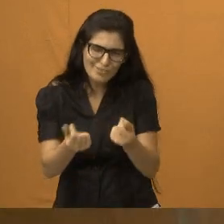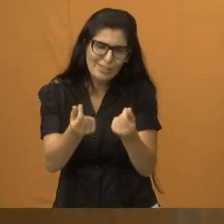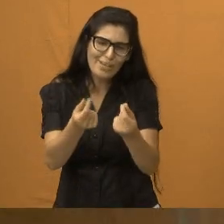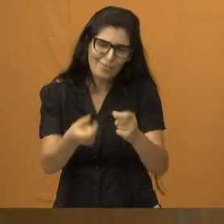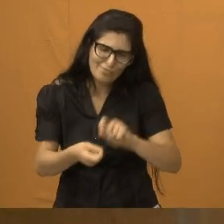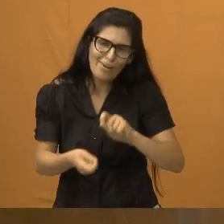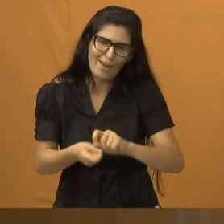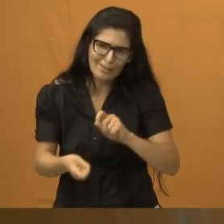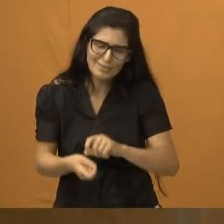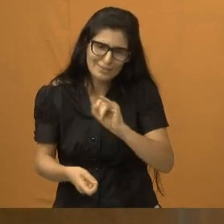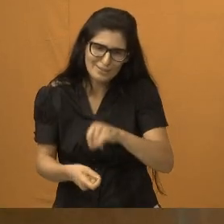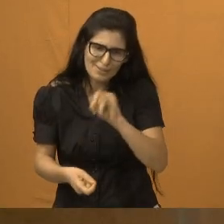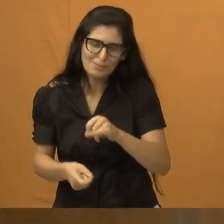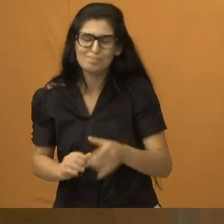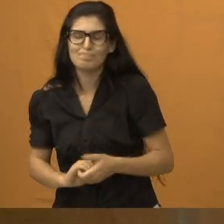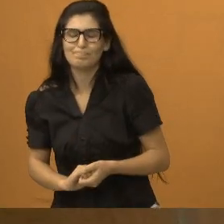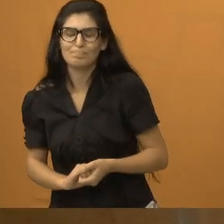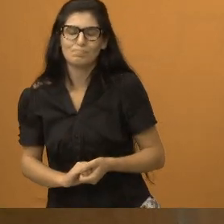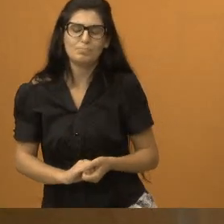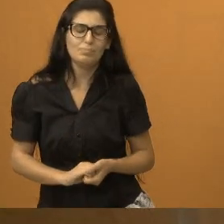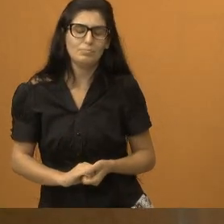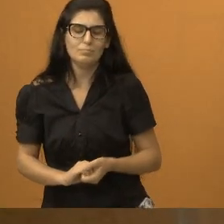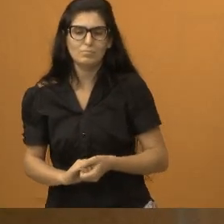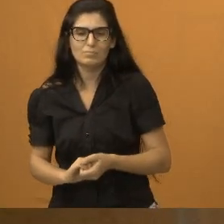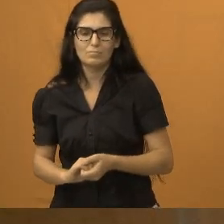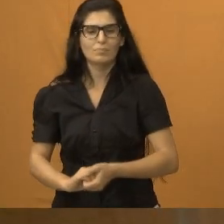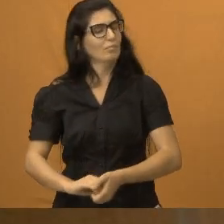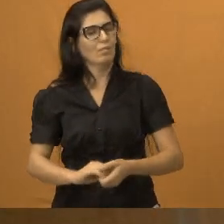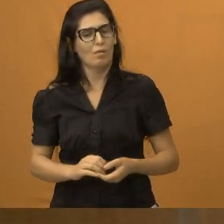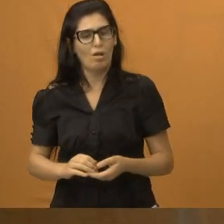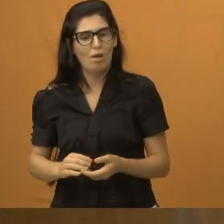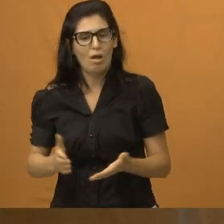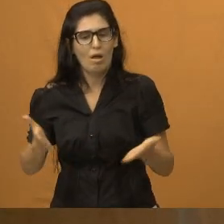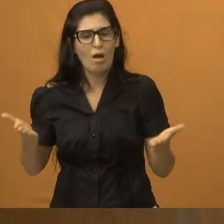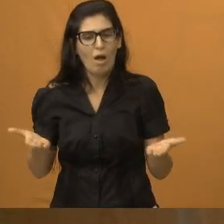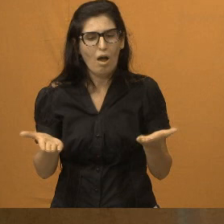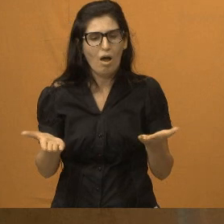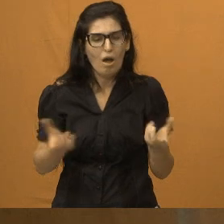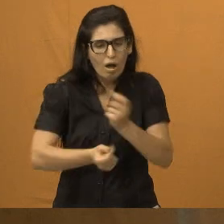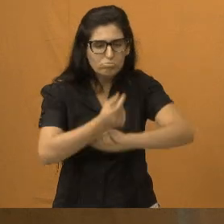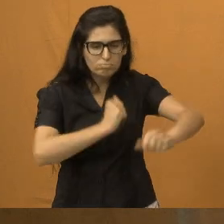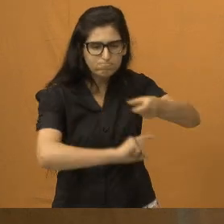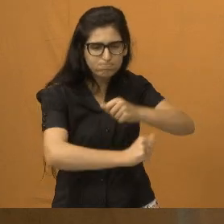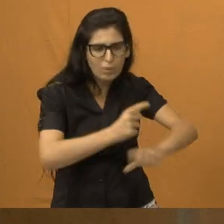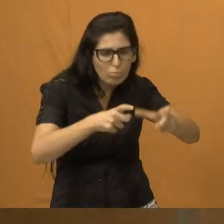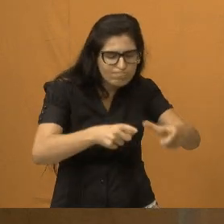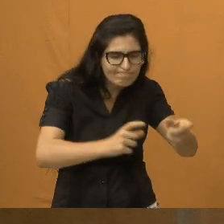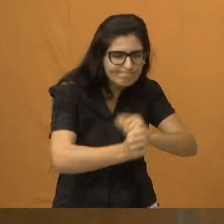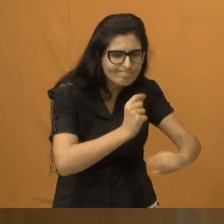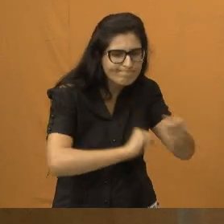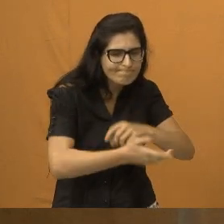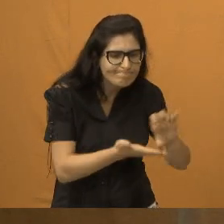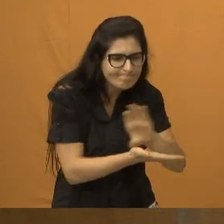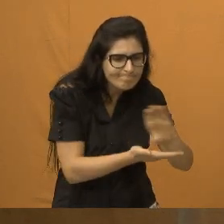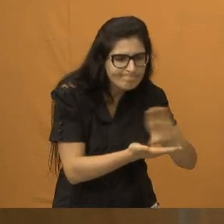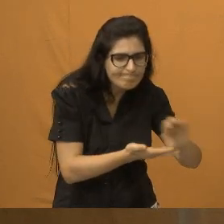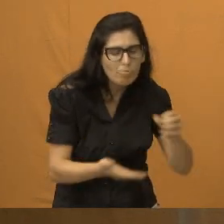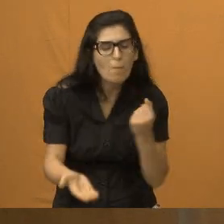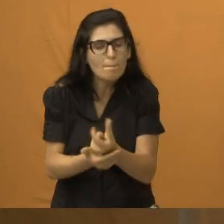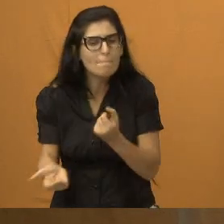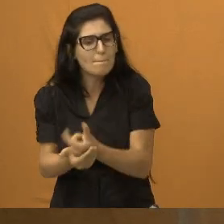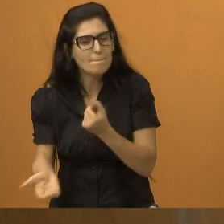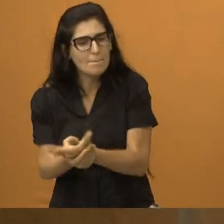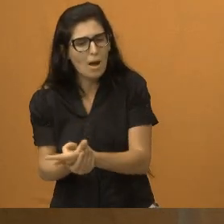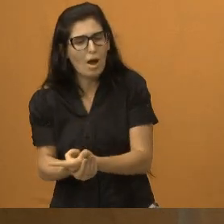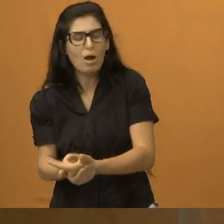eu consigo fazer algumas menções, de acordo com as ações que a gente tem lá no setor financeiro. Esses pagamentos que ocorrem